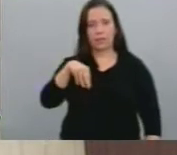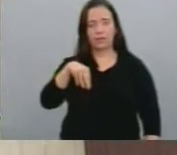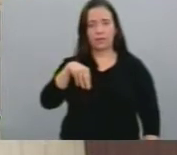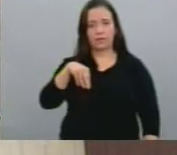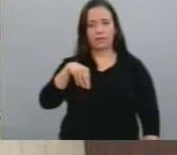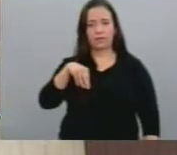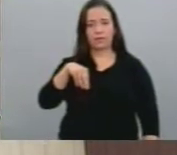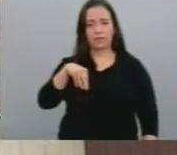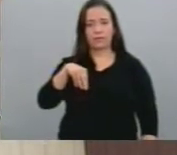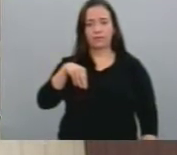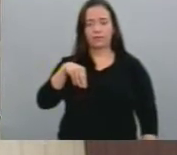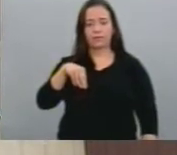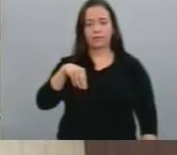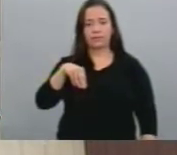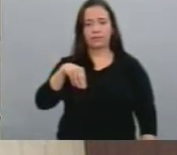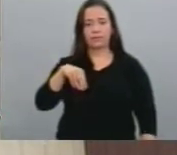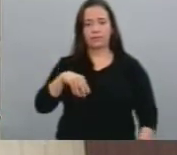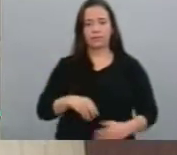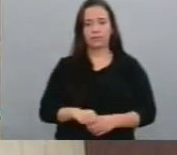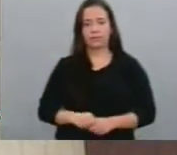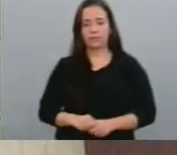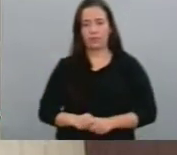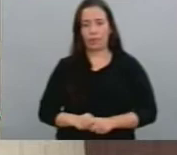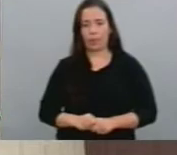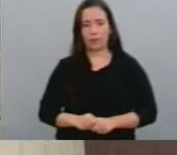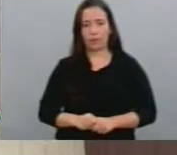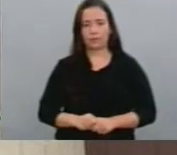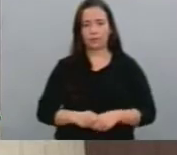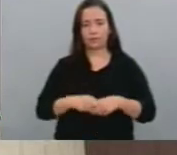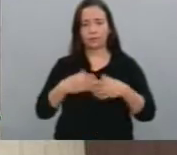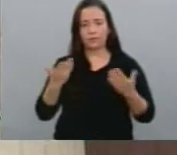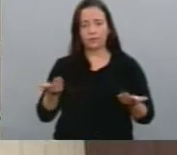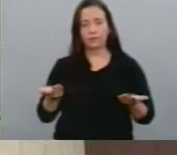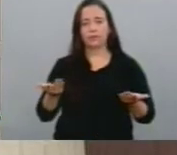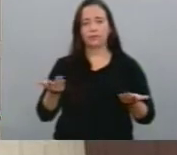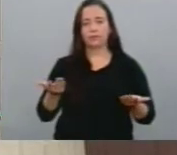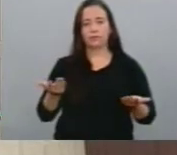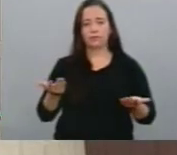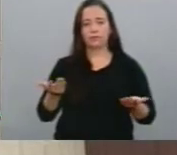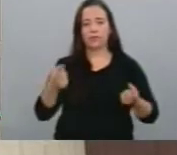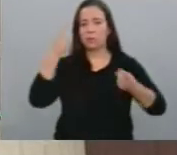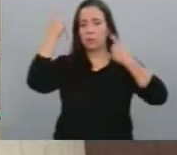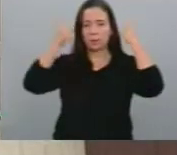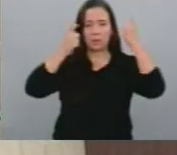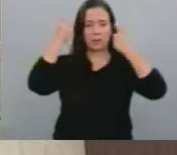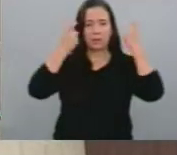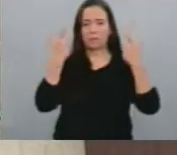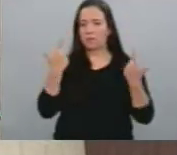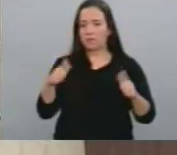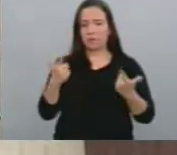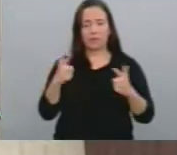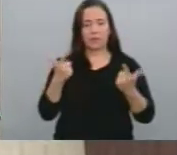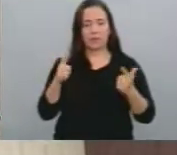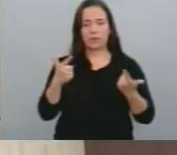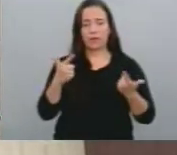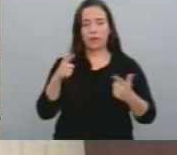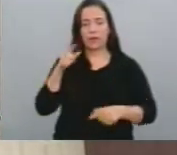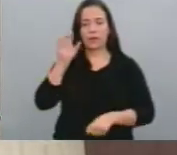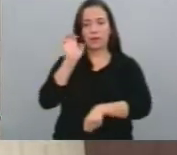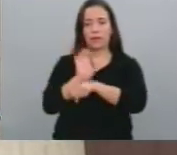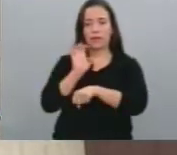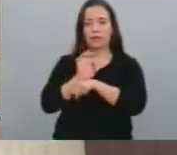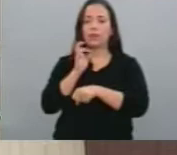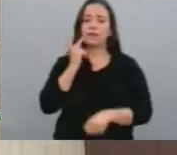mesmo em razão do seu calado, e desprezou-se o potencial que o